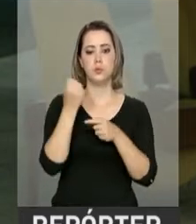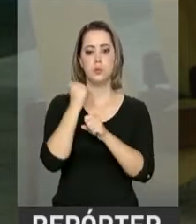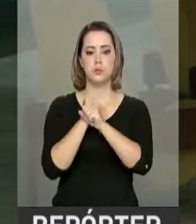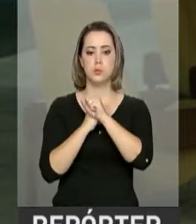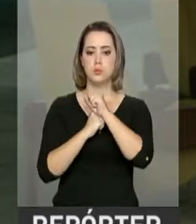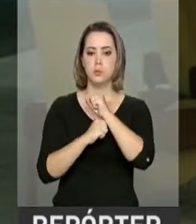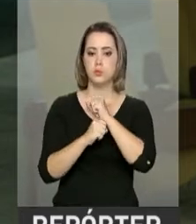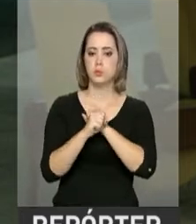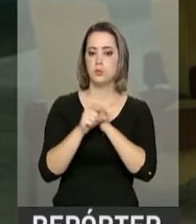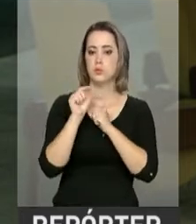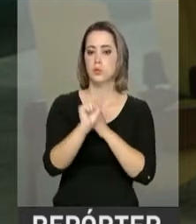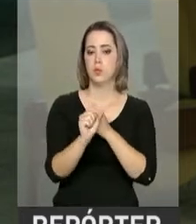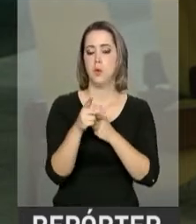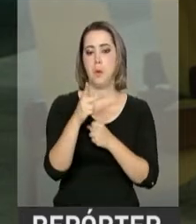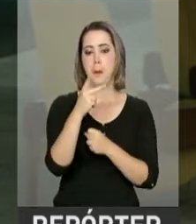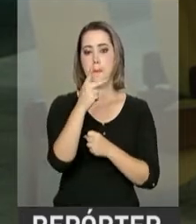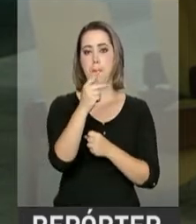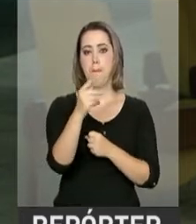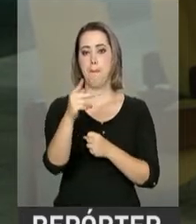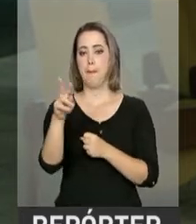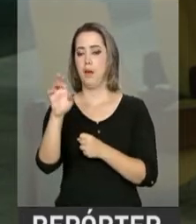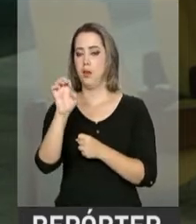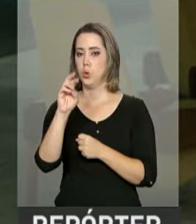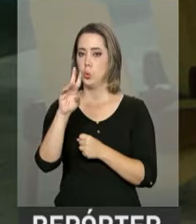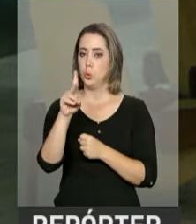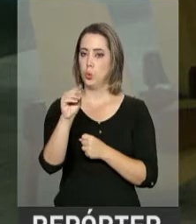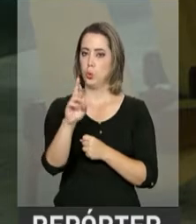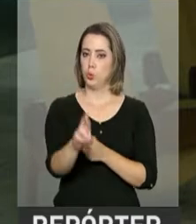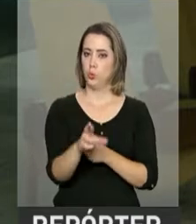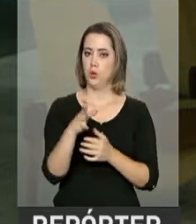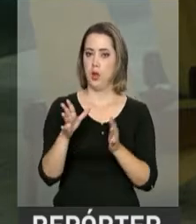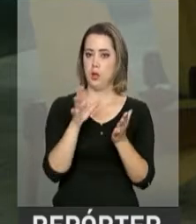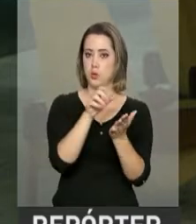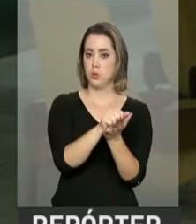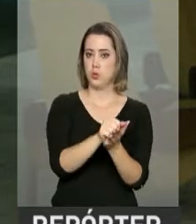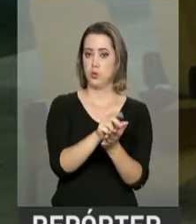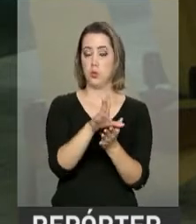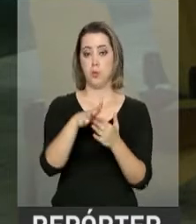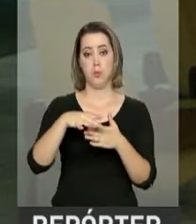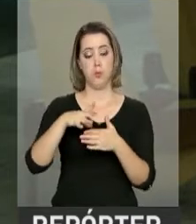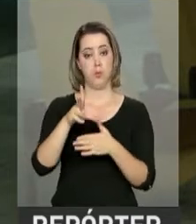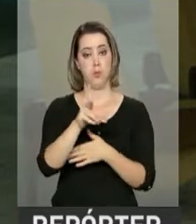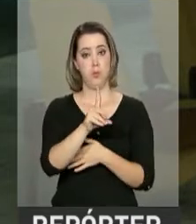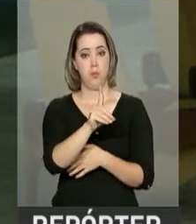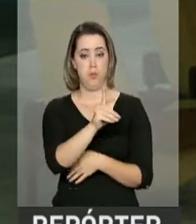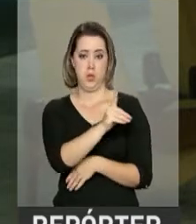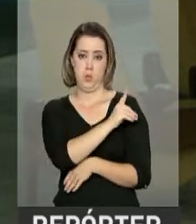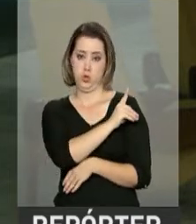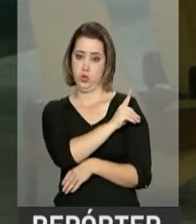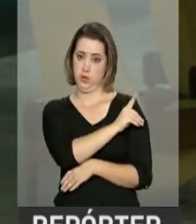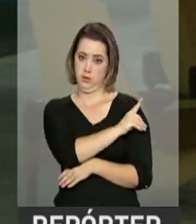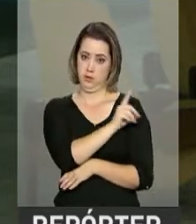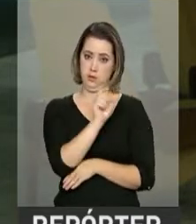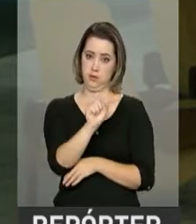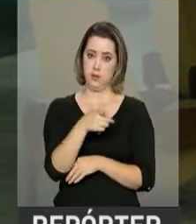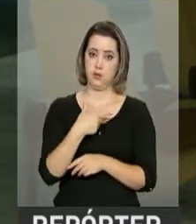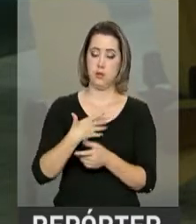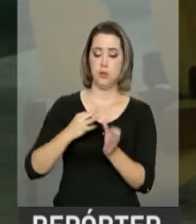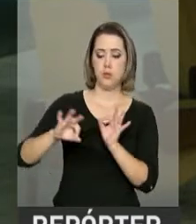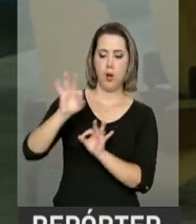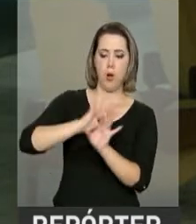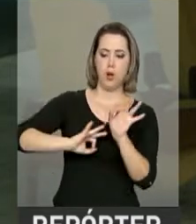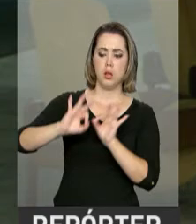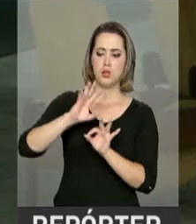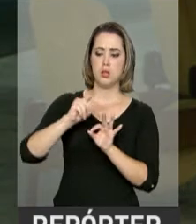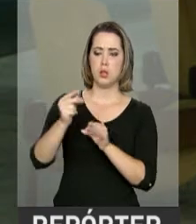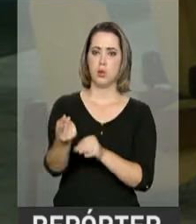quando pedro parenti assumiu a direção da companhia e resolveu reestruturá la financeiramente para